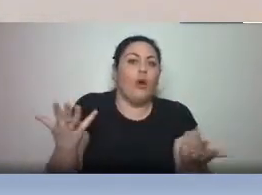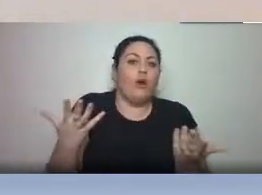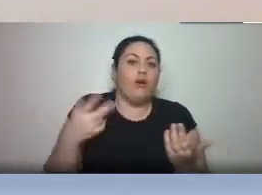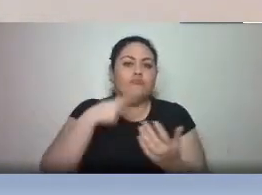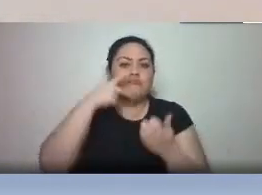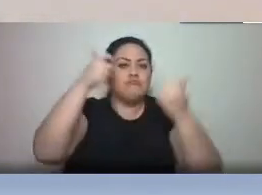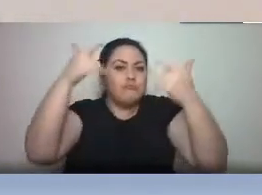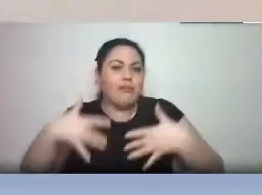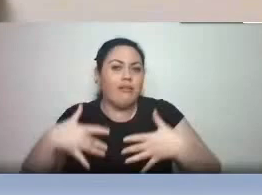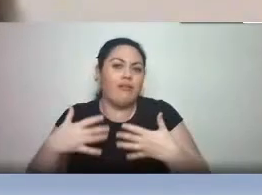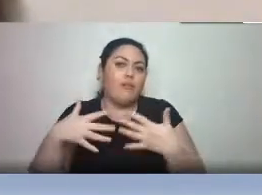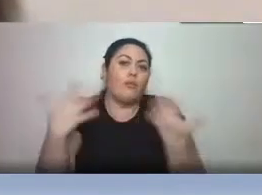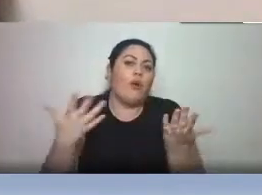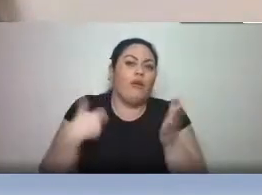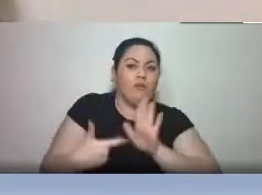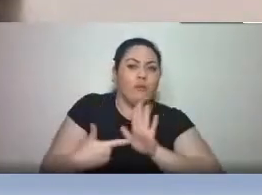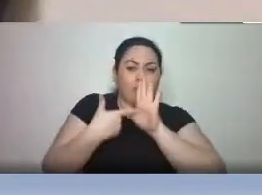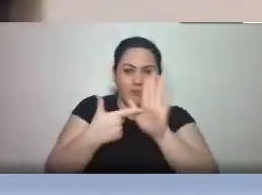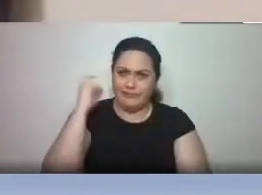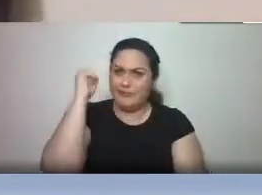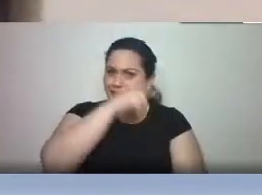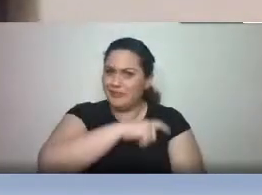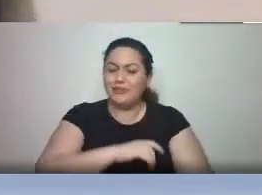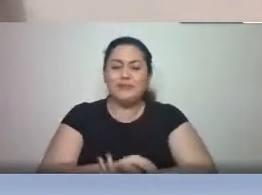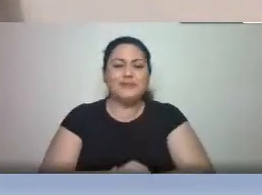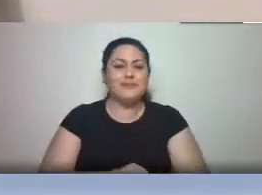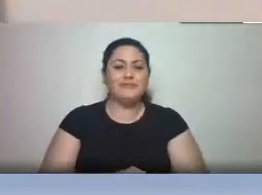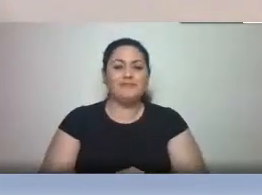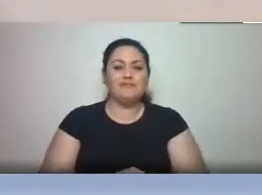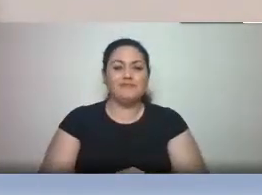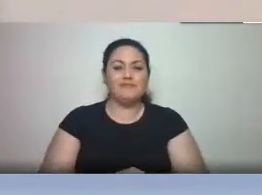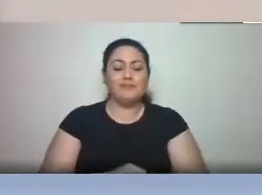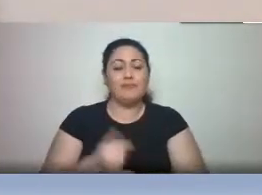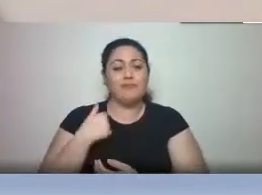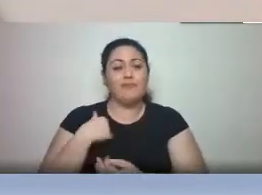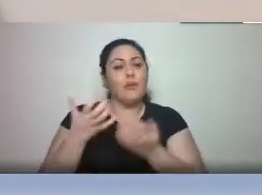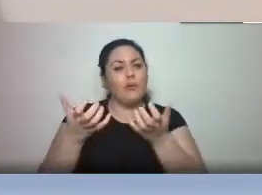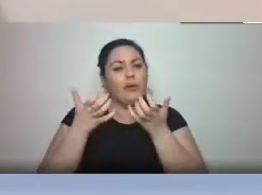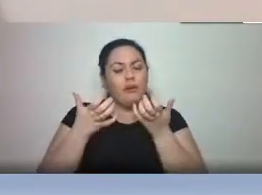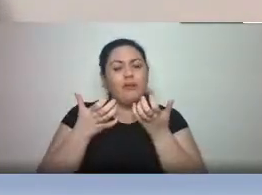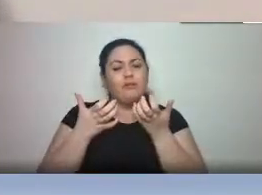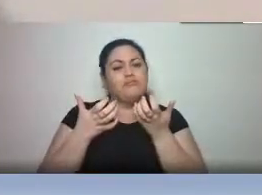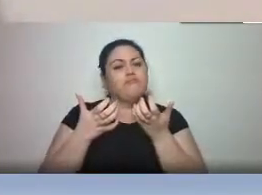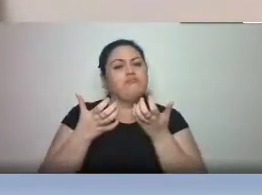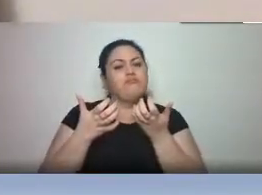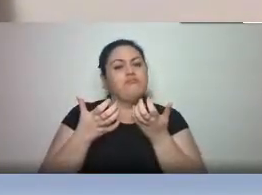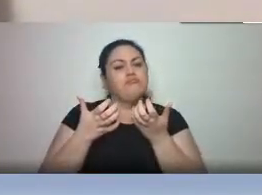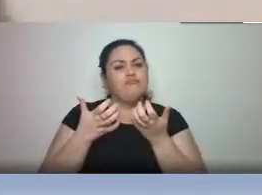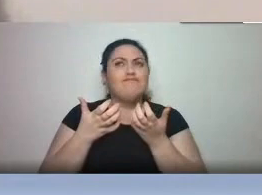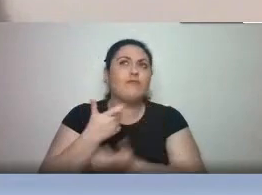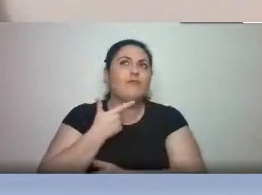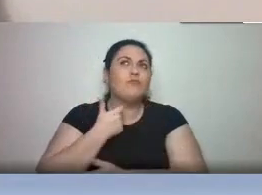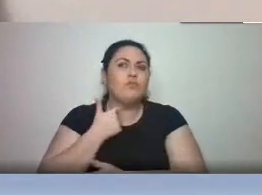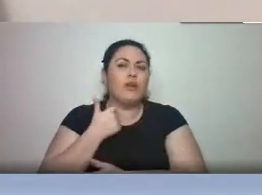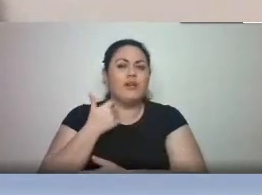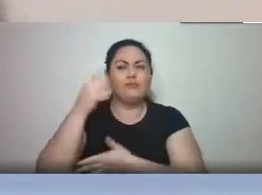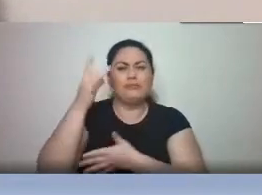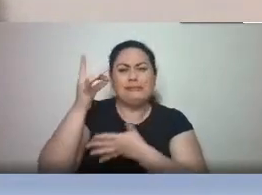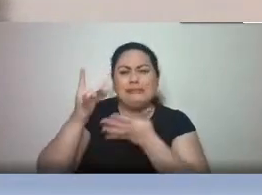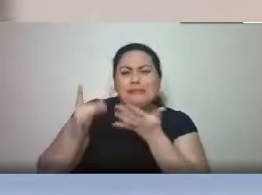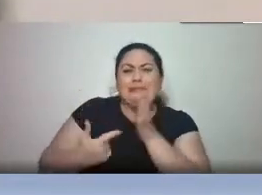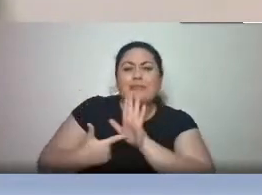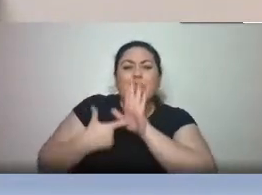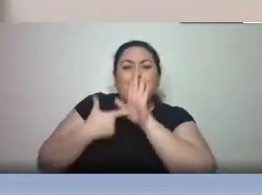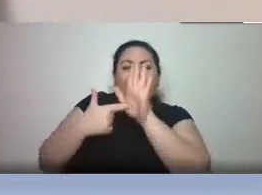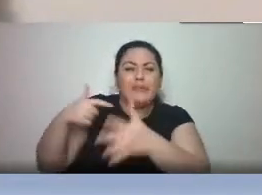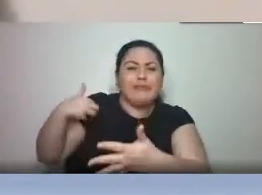a seleção. Eu gostaria de poder citar muitas desses exemplos nessa oportunidade,